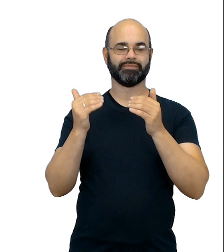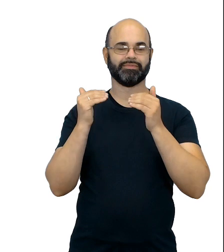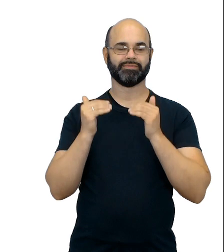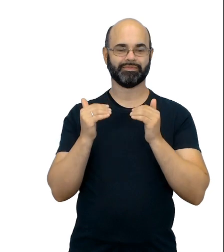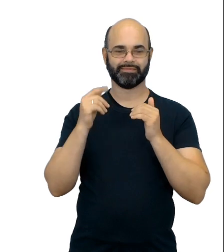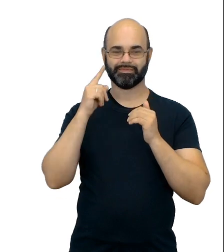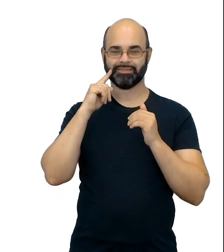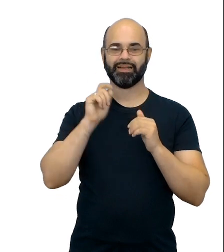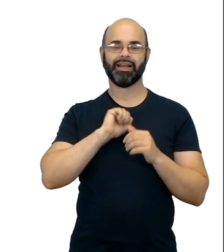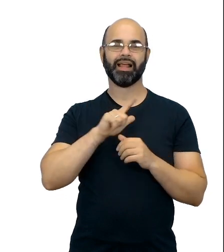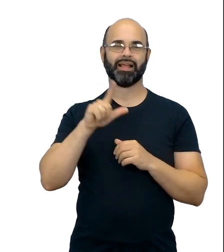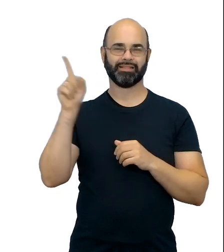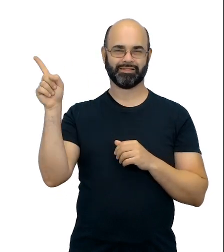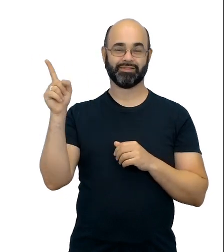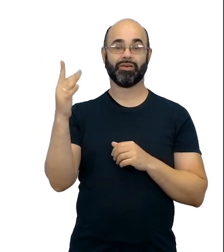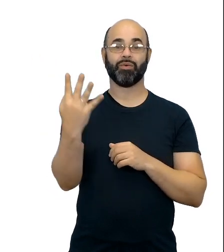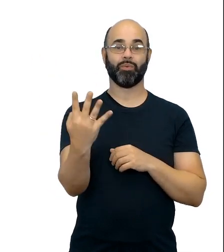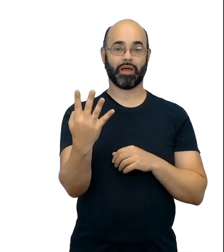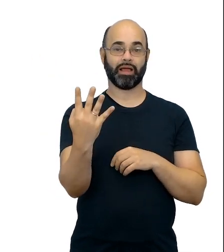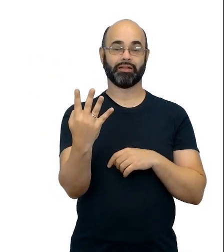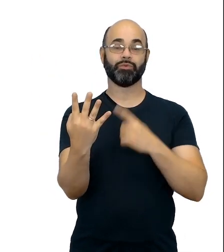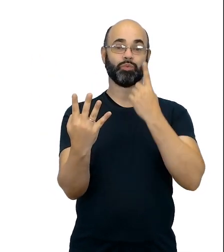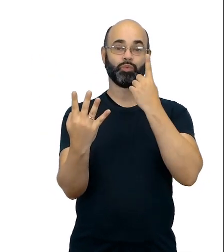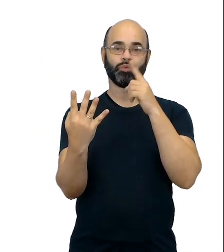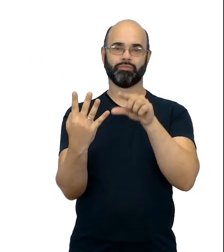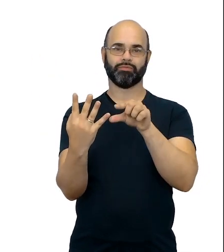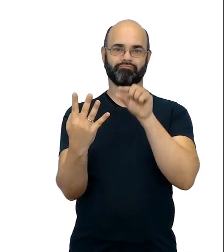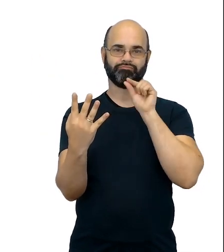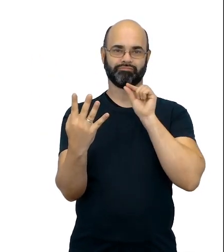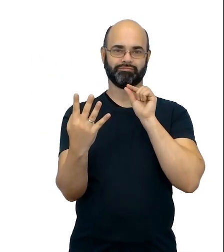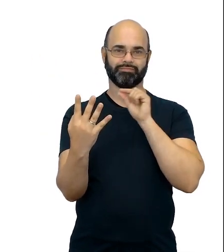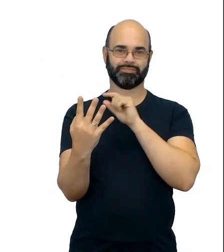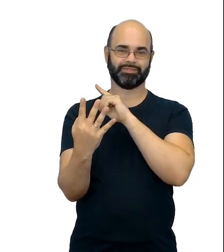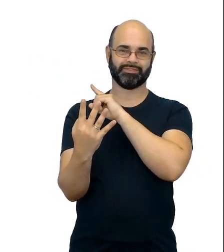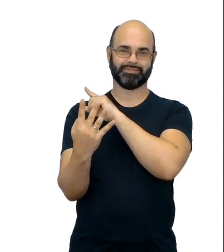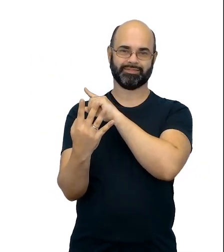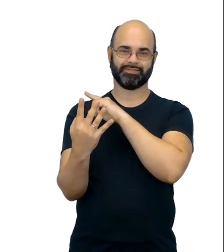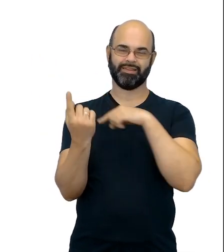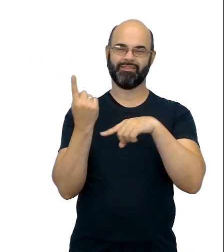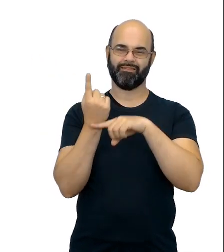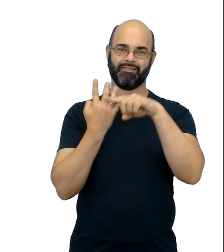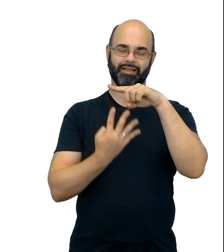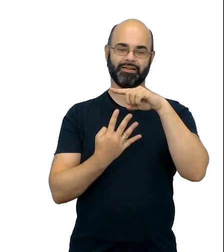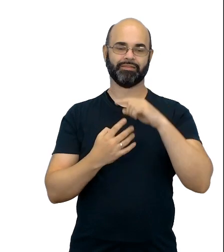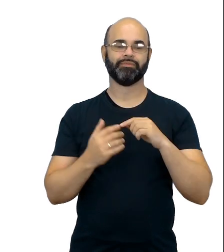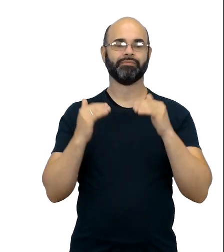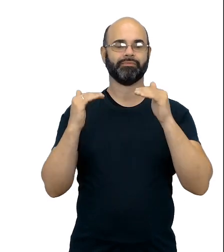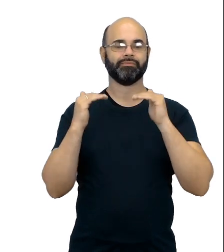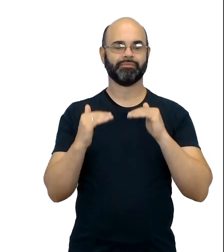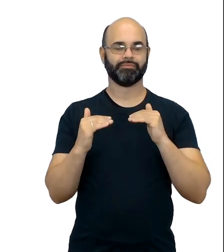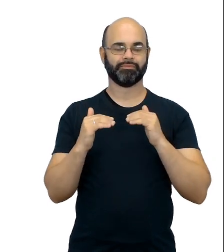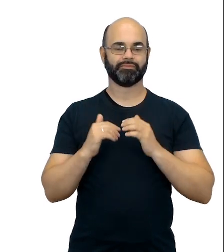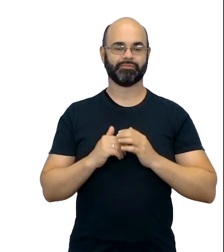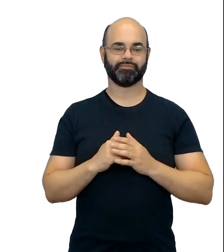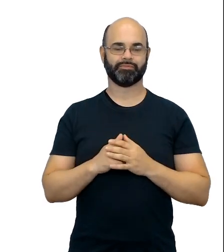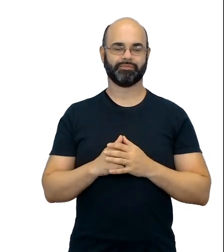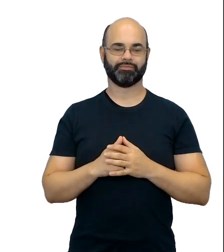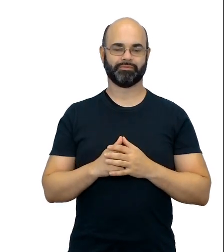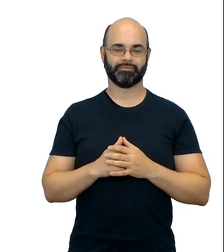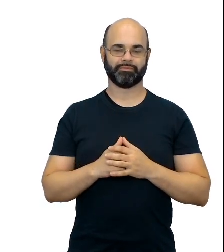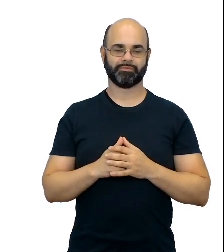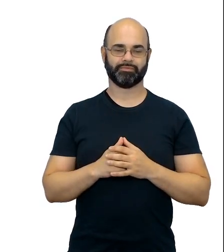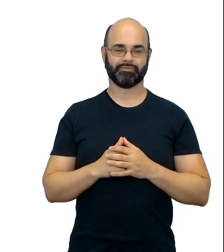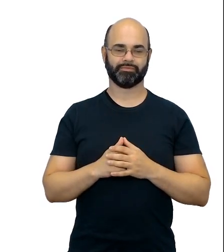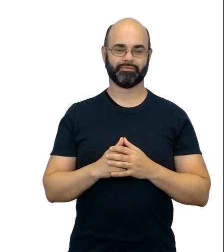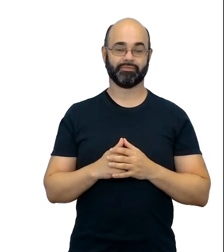onde está em azul, de 4 partes, eu peguei um quarto. Na outra, de